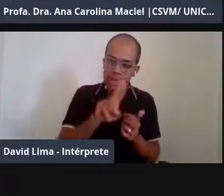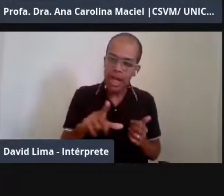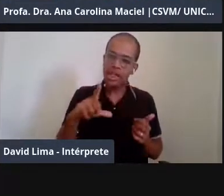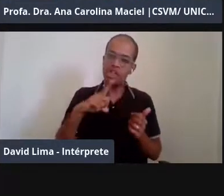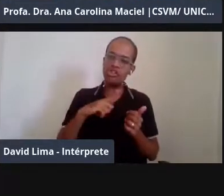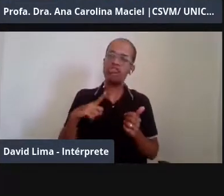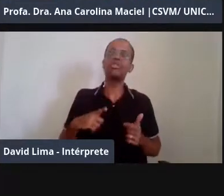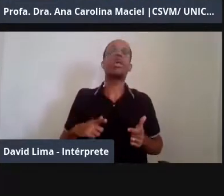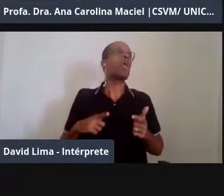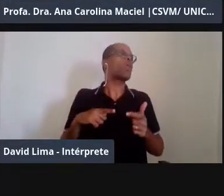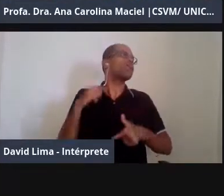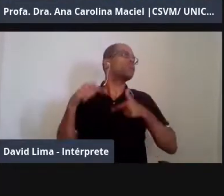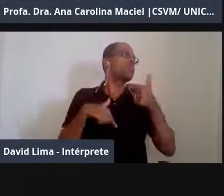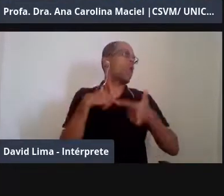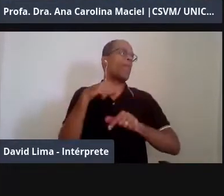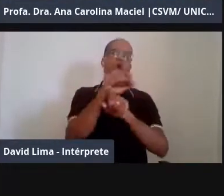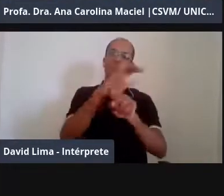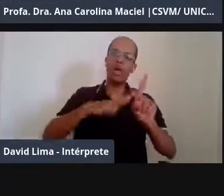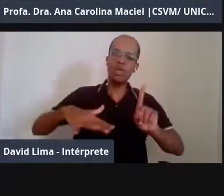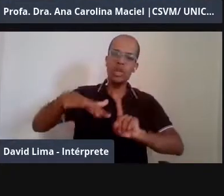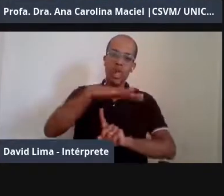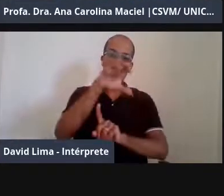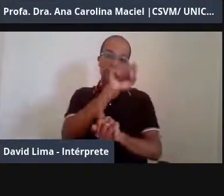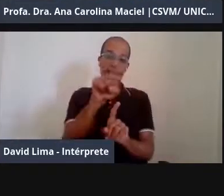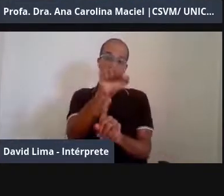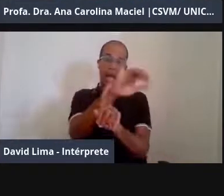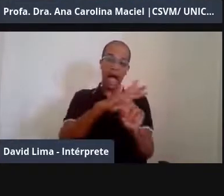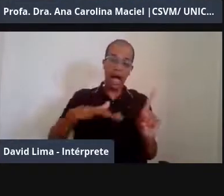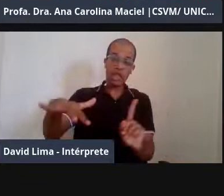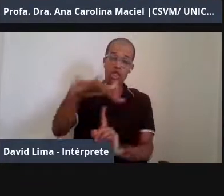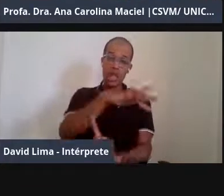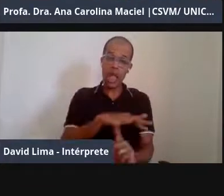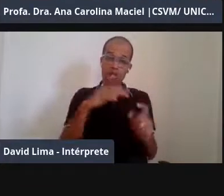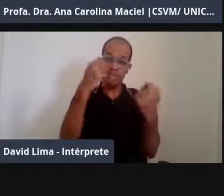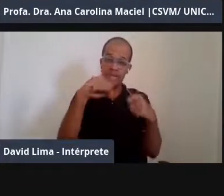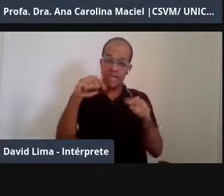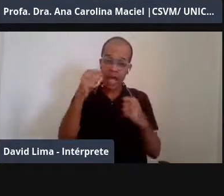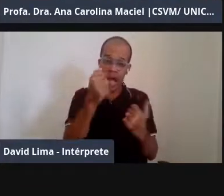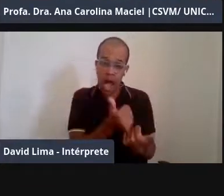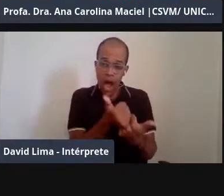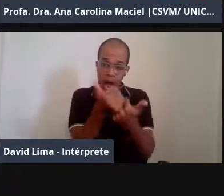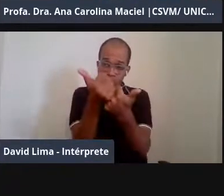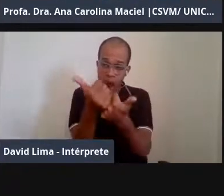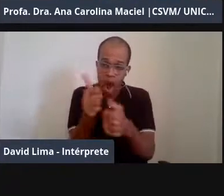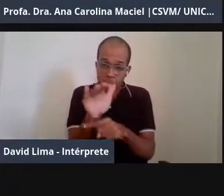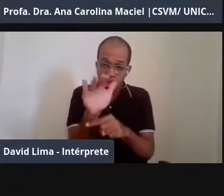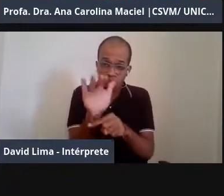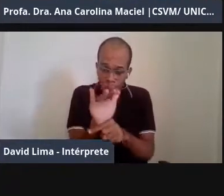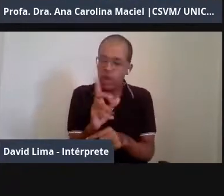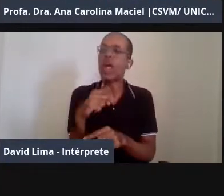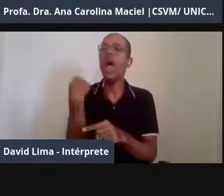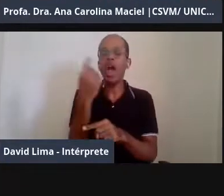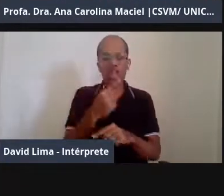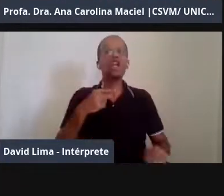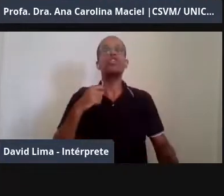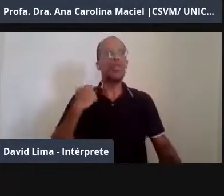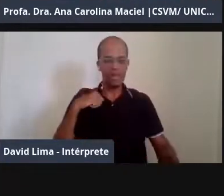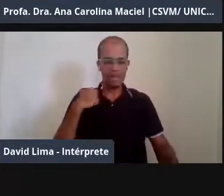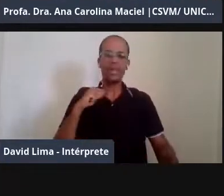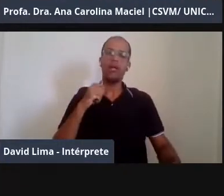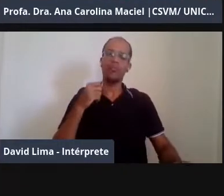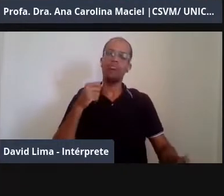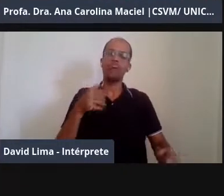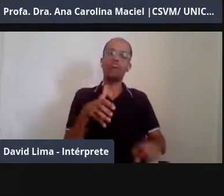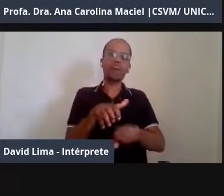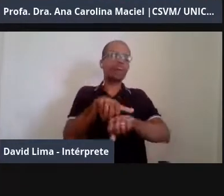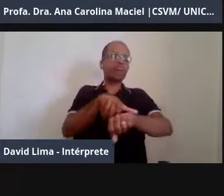com a sociedade, que se a sociedade nos demanda assistência, nós temos que, enfim, nos, né,